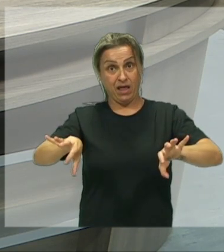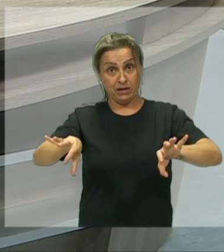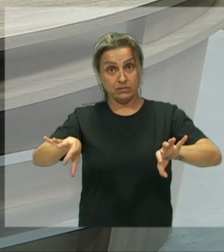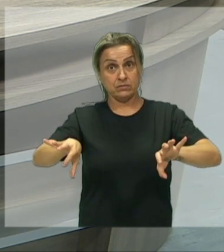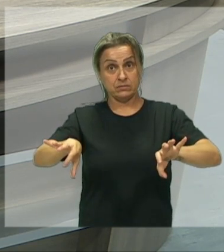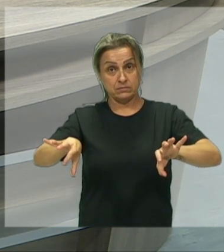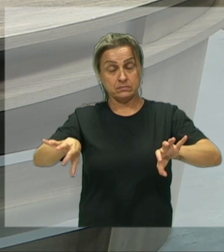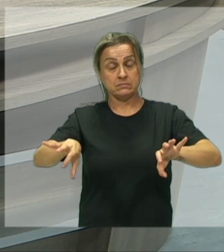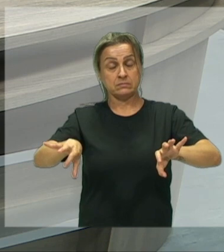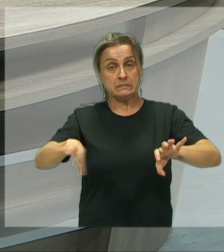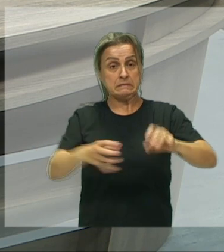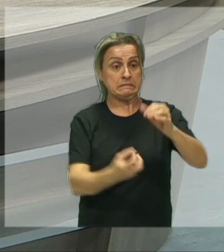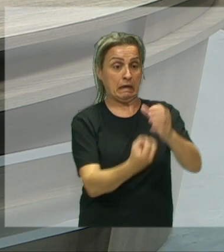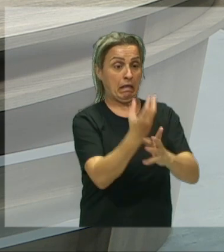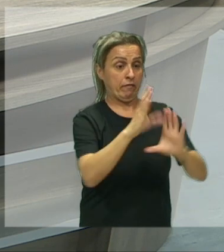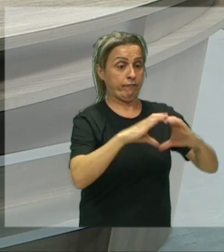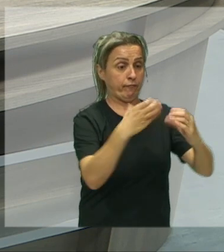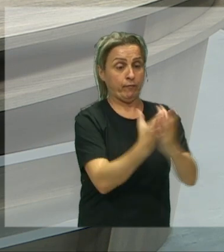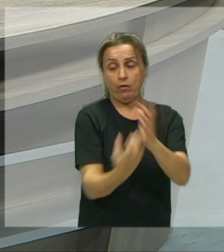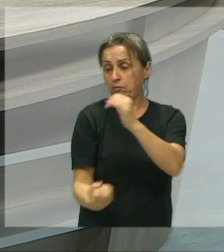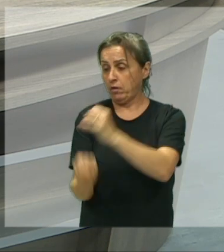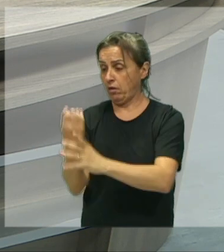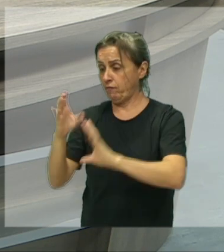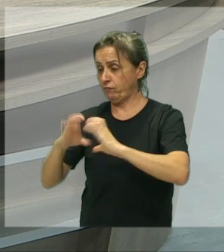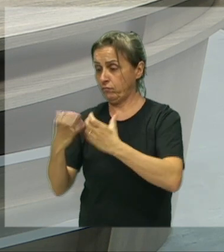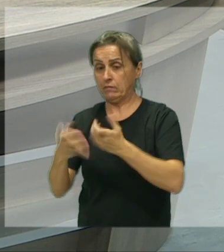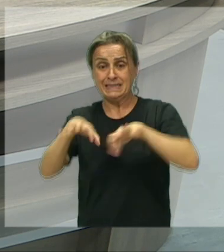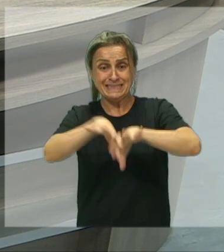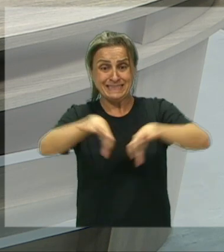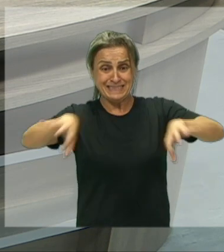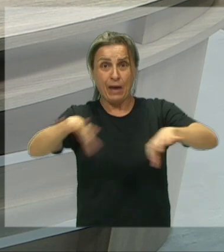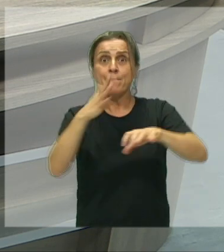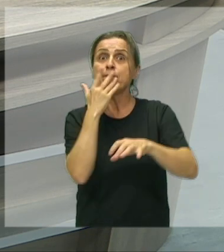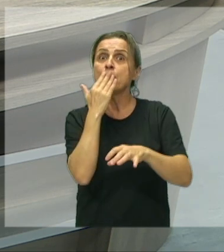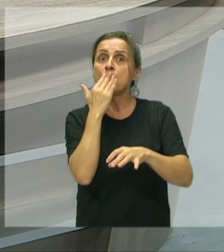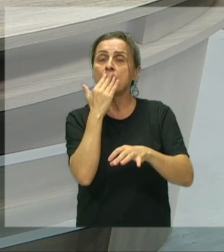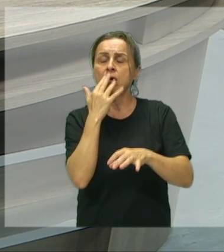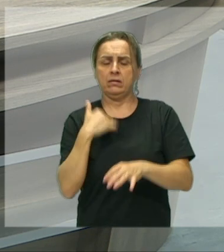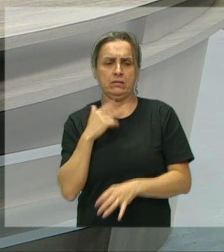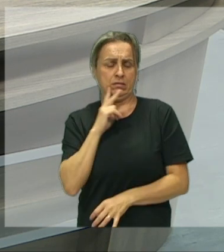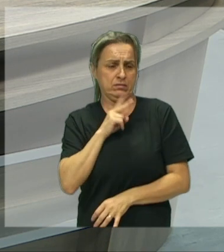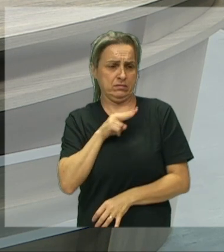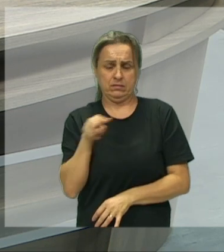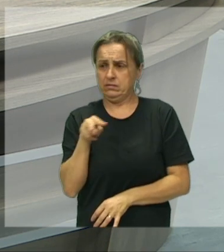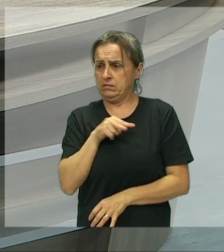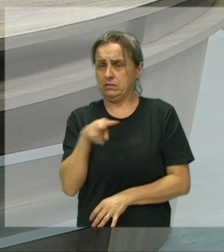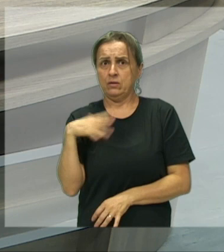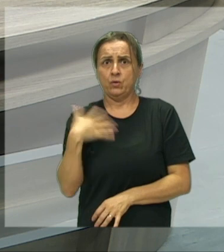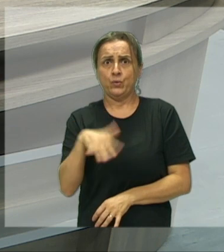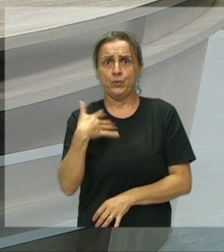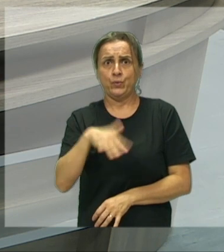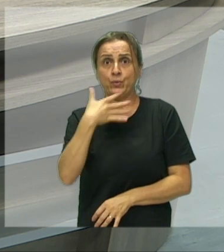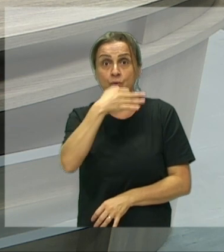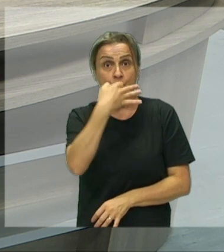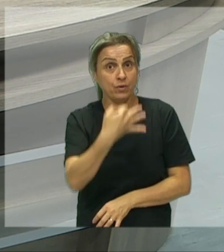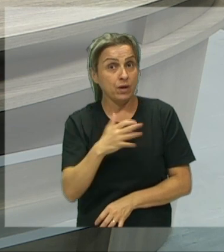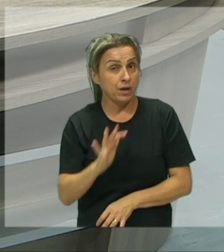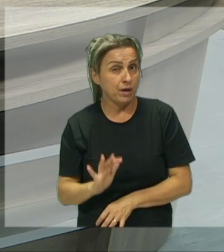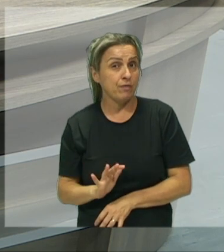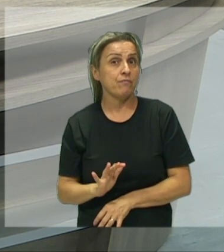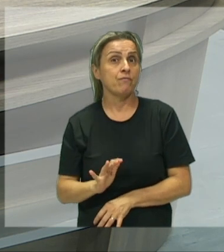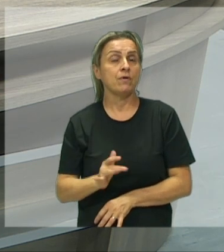formavam as suas próprias comunidades. Eu achava isso horrível. Por exemplo, assim, vamos colocar, às vezes, a